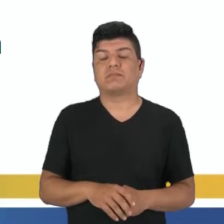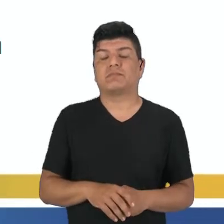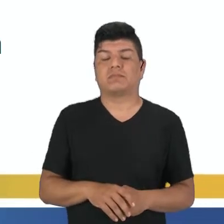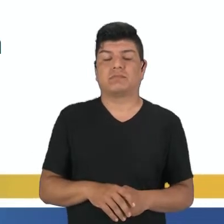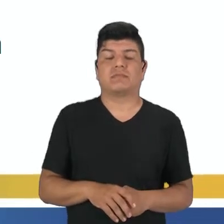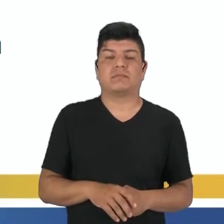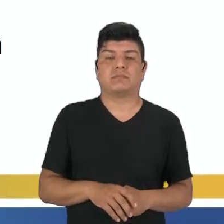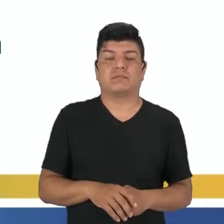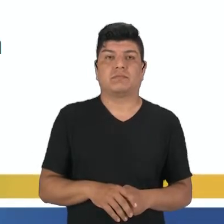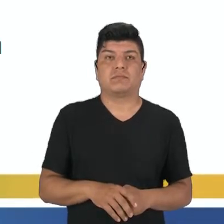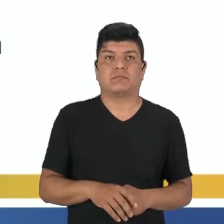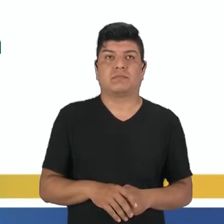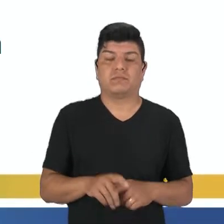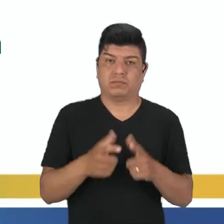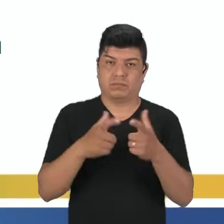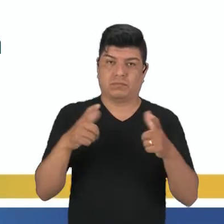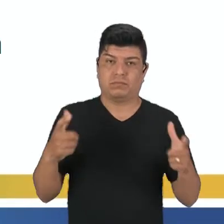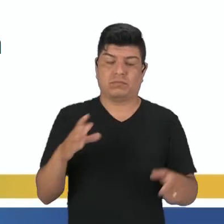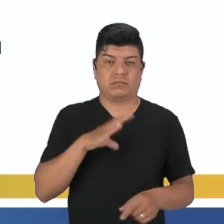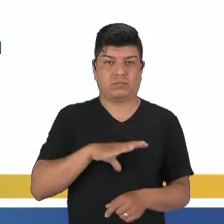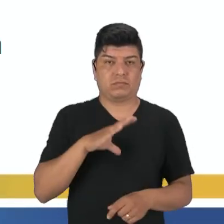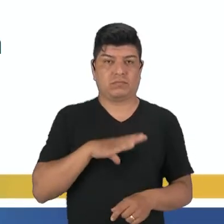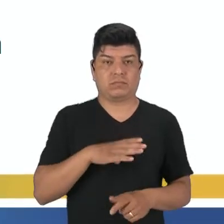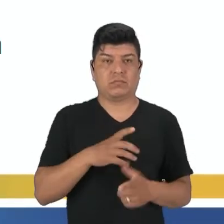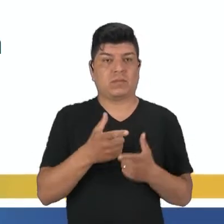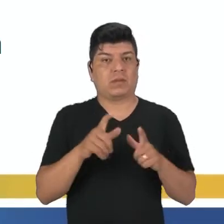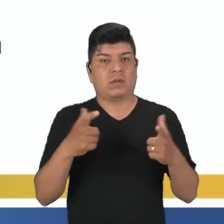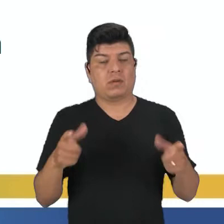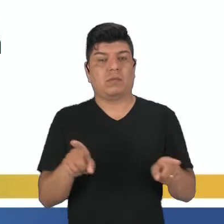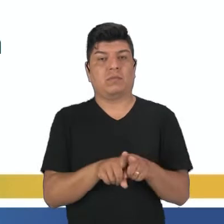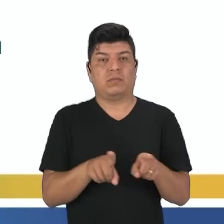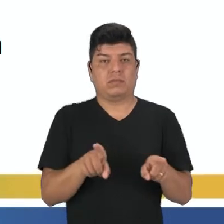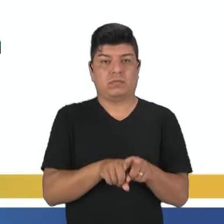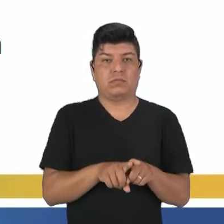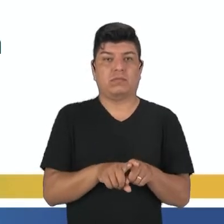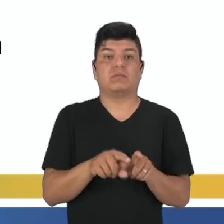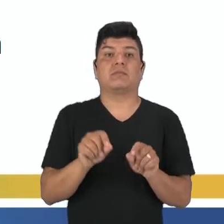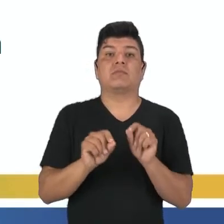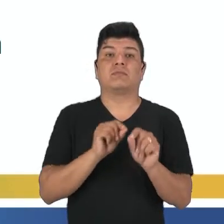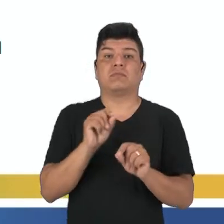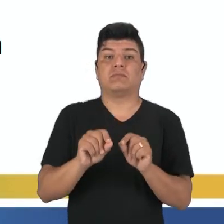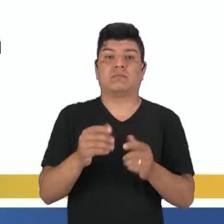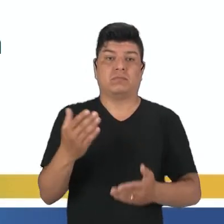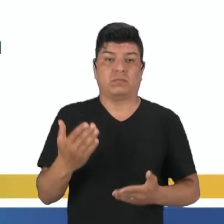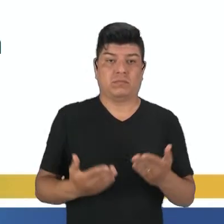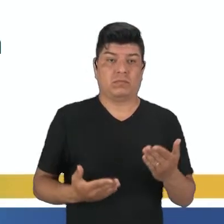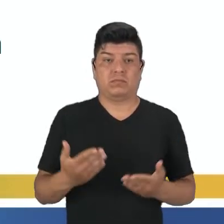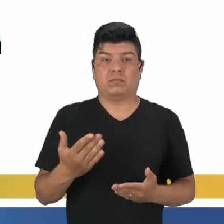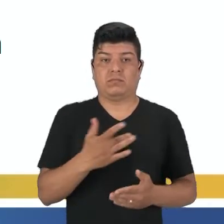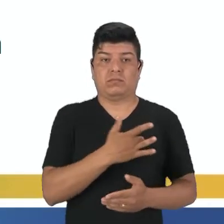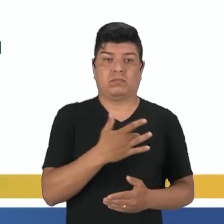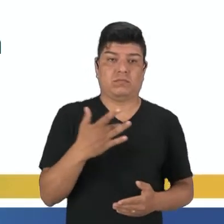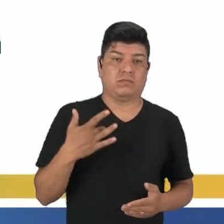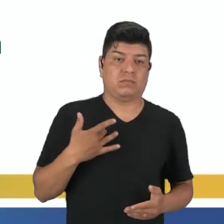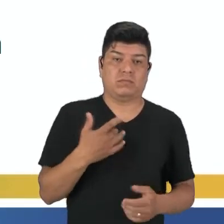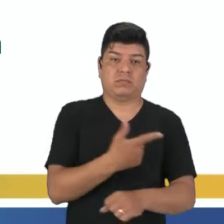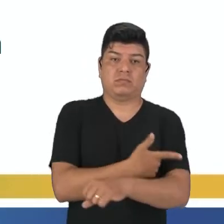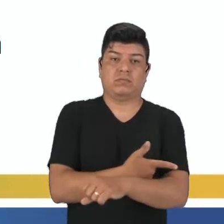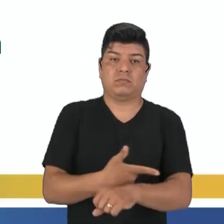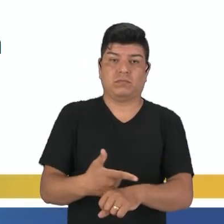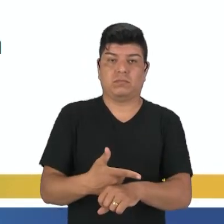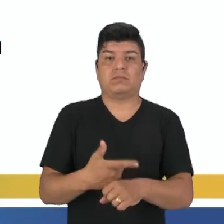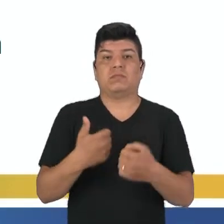medida que crescem as cidades, aumenta a demanda por serviços como saúde,